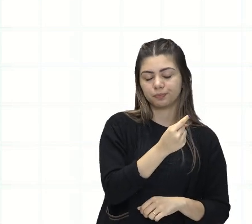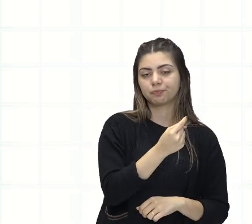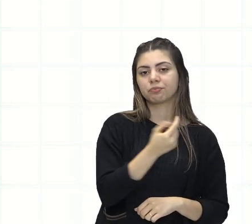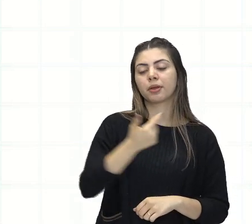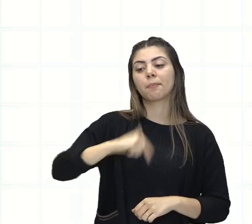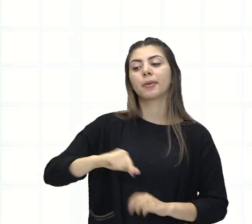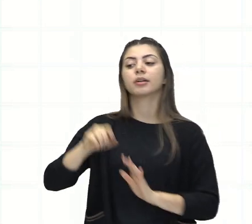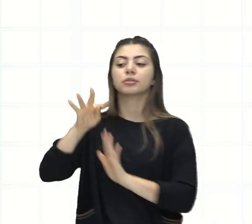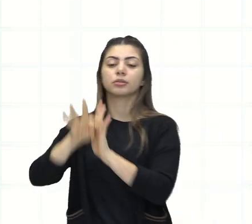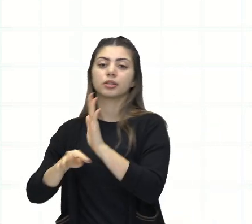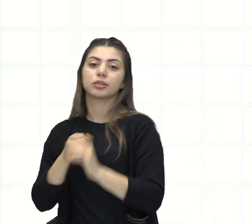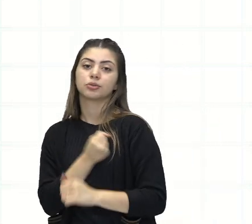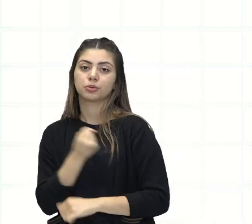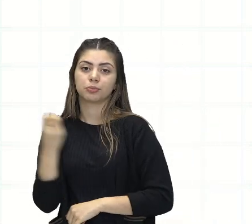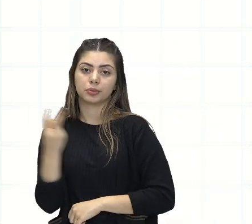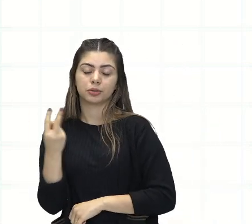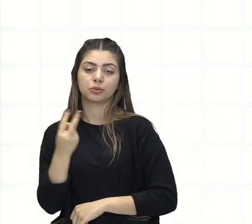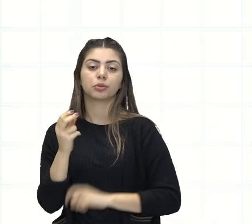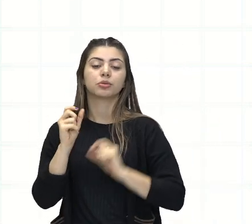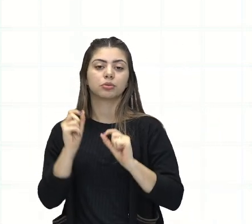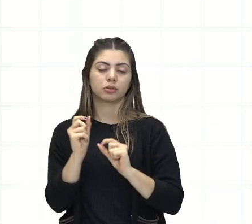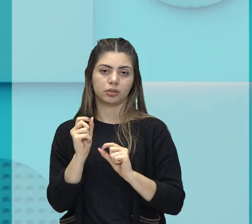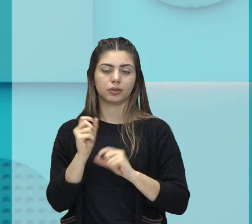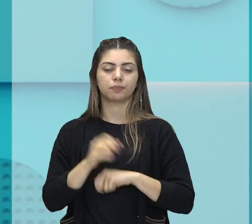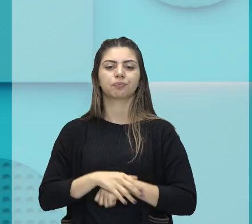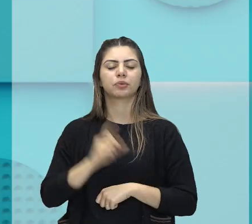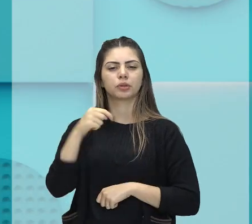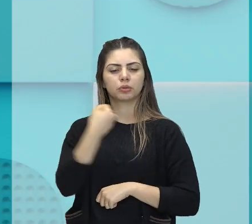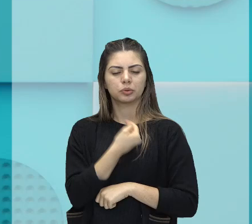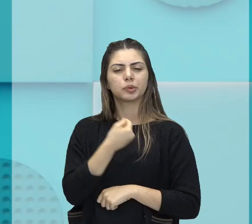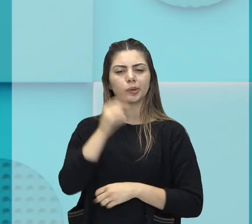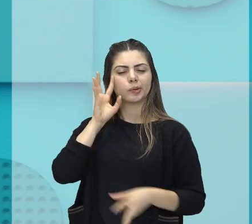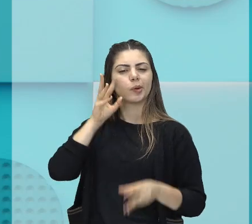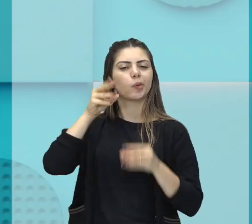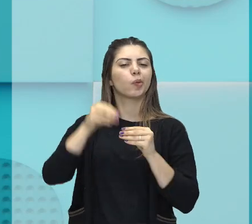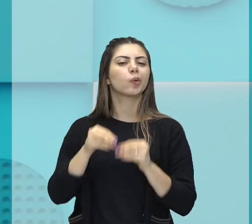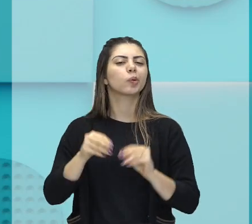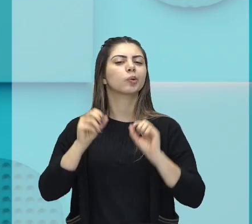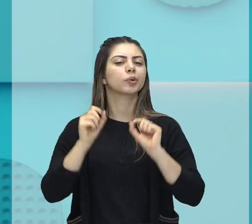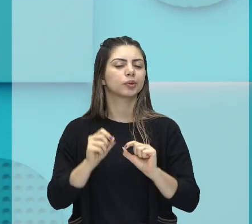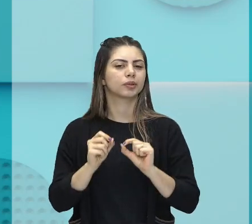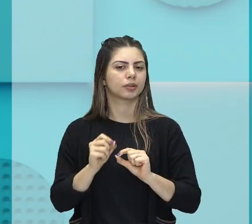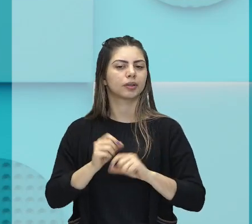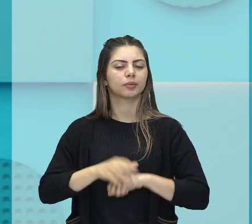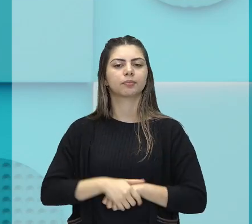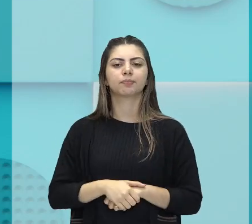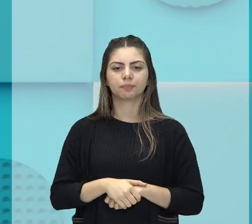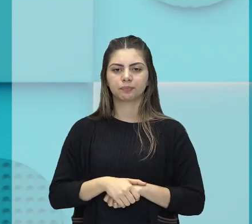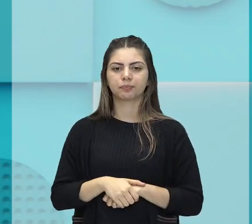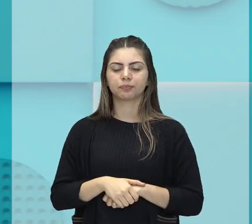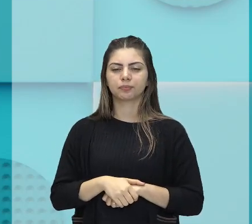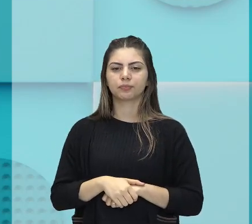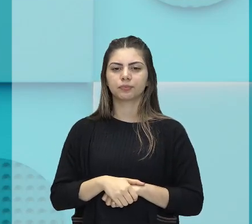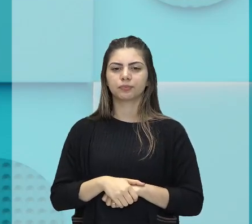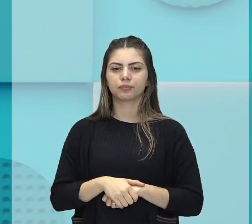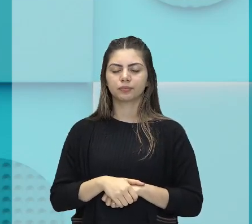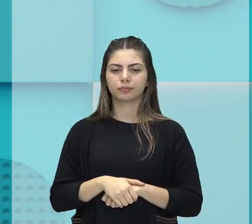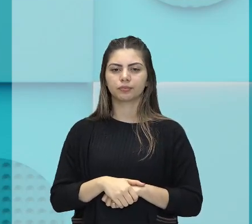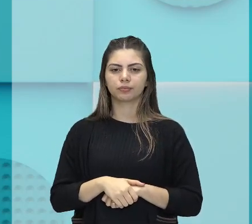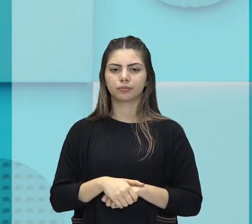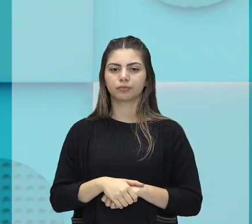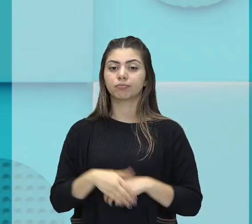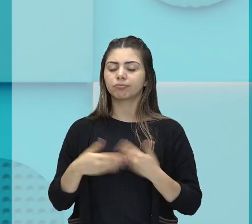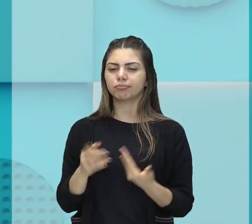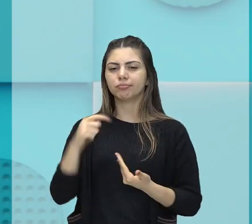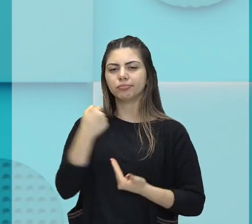como o texto 2, podemos já materializar